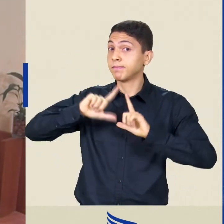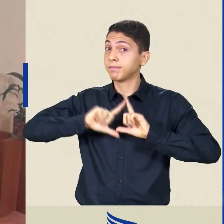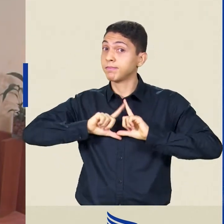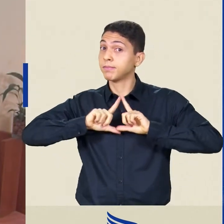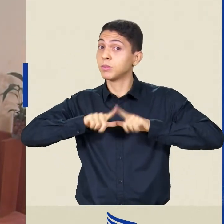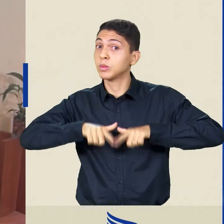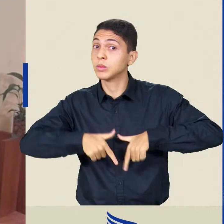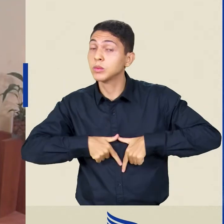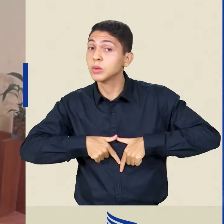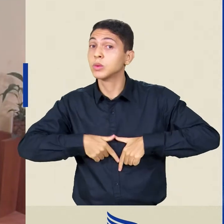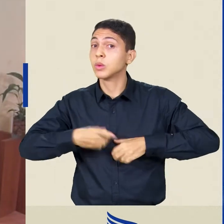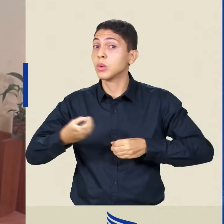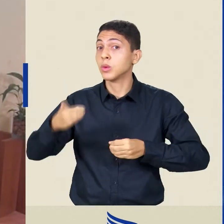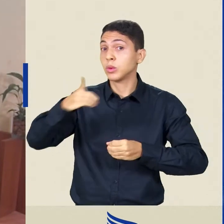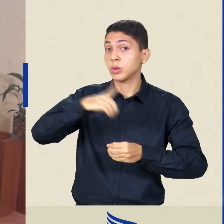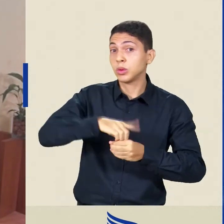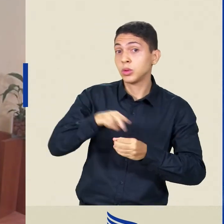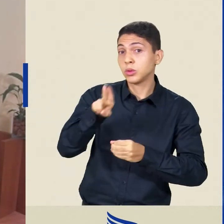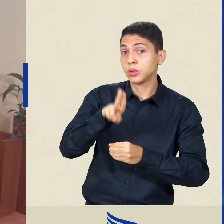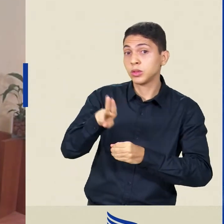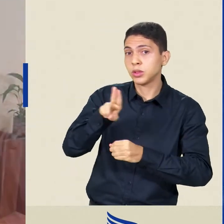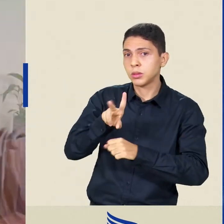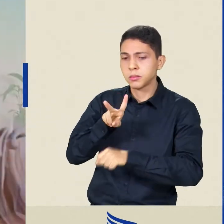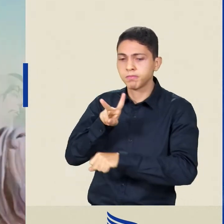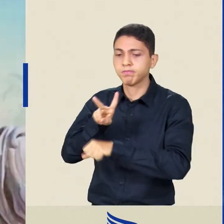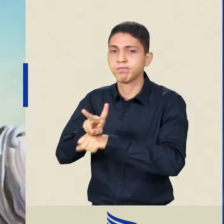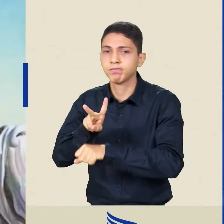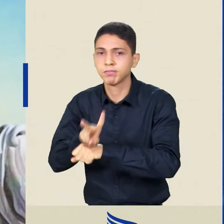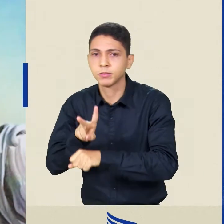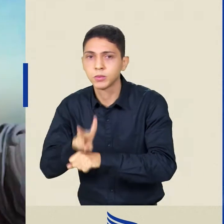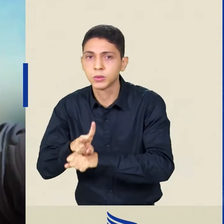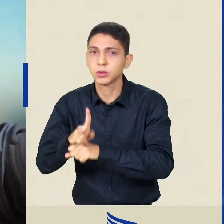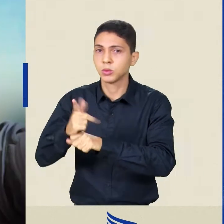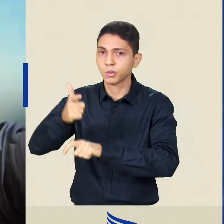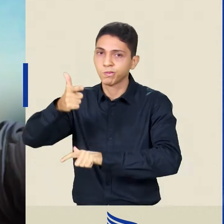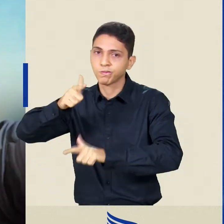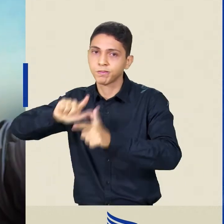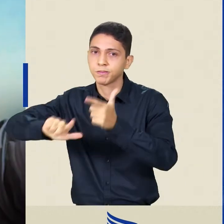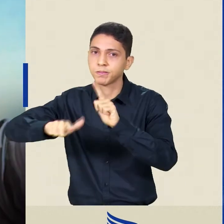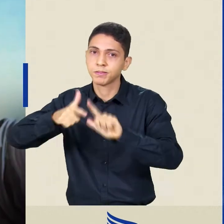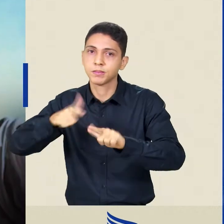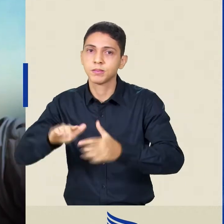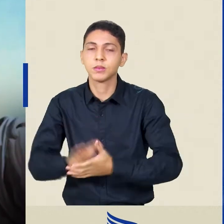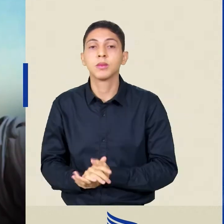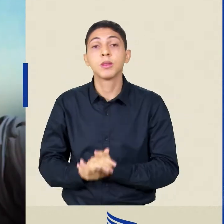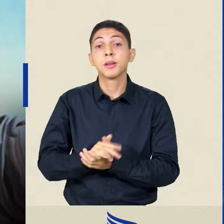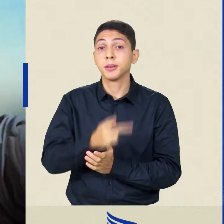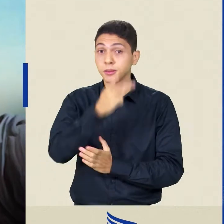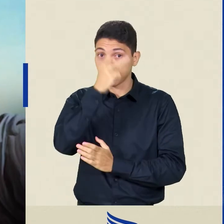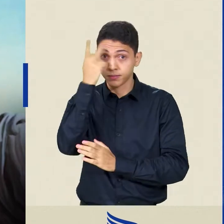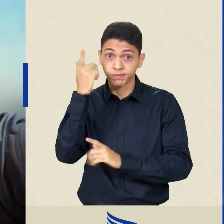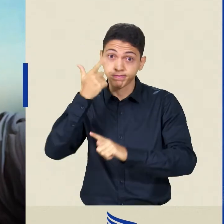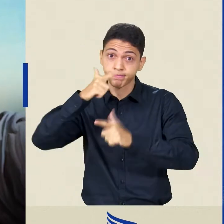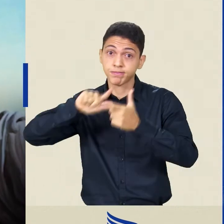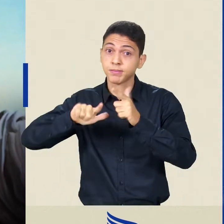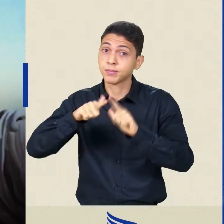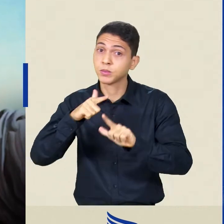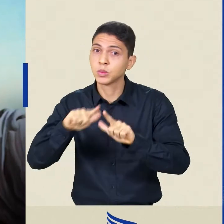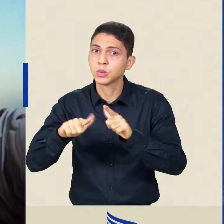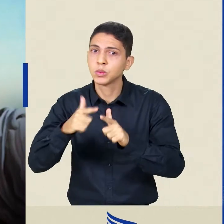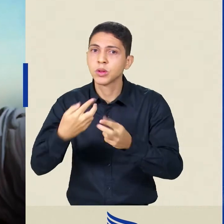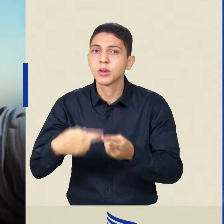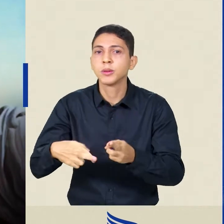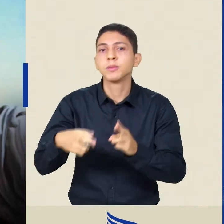destinado exclusivamente ao sustento dos levitas. Eis que aos filhos de Levi tenho dado todos os dízimos em Israel